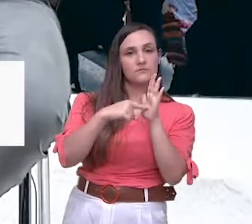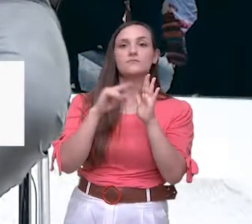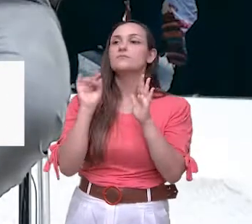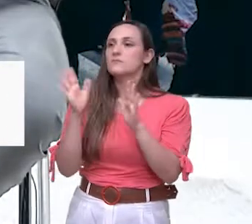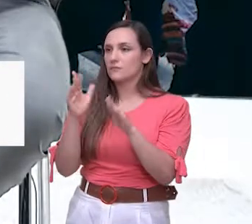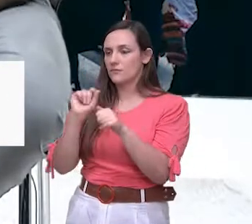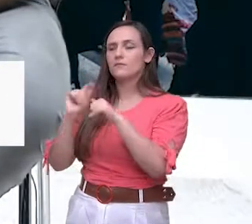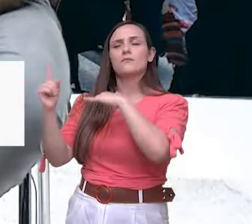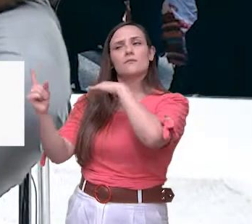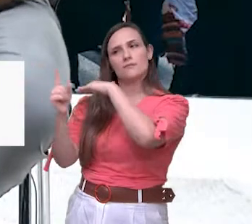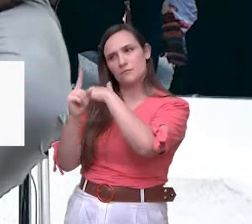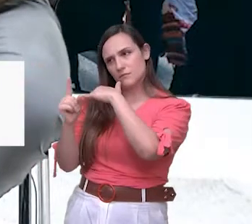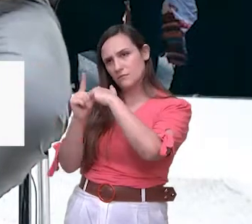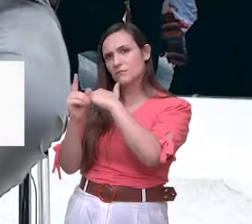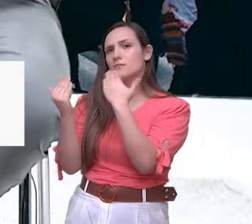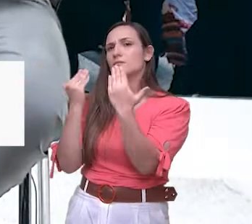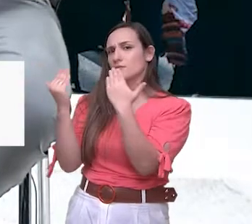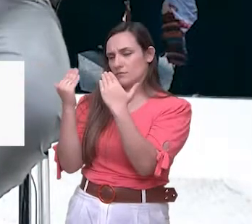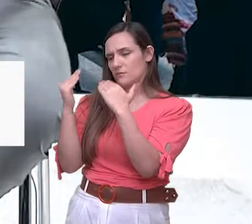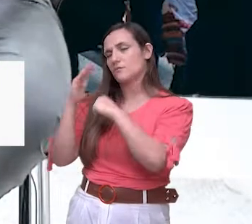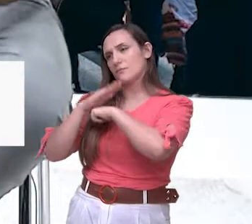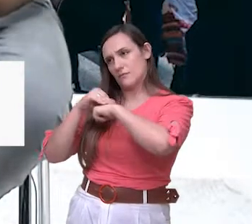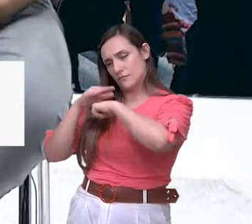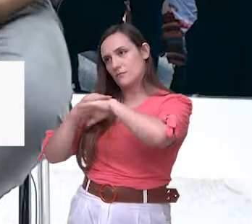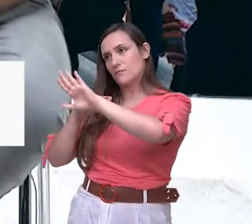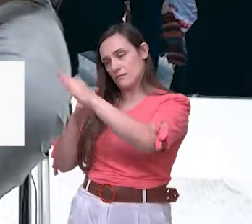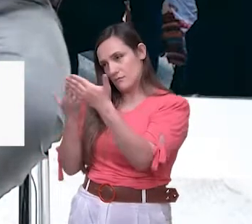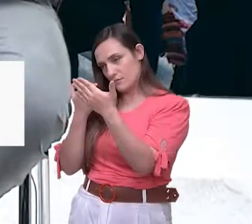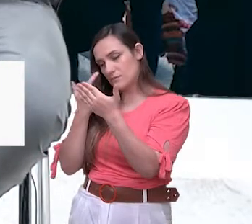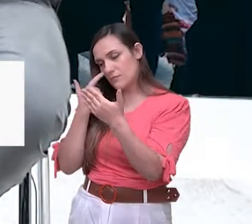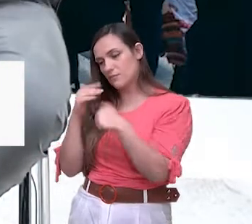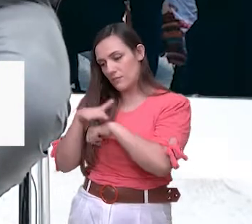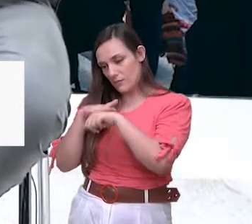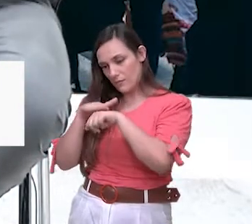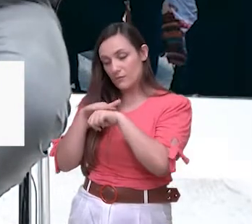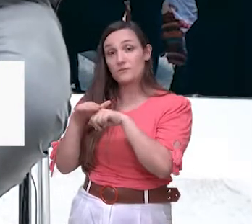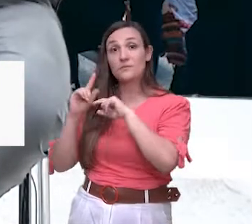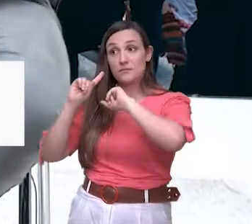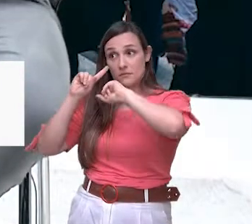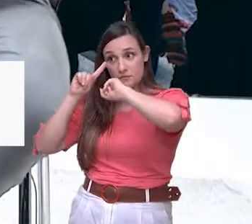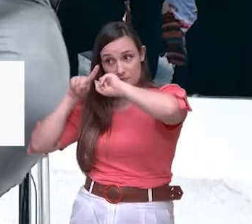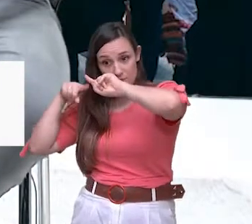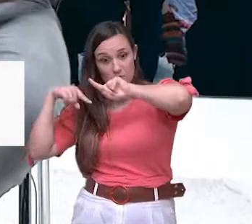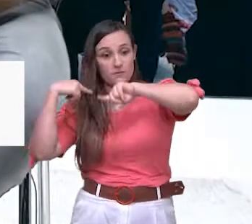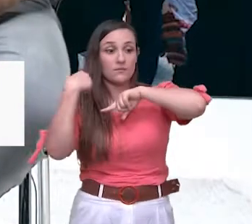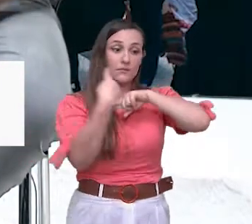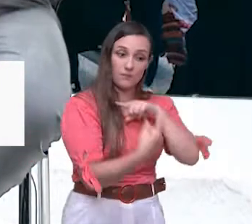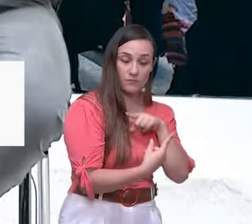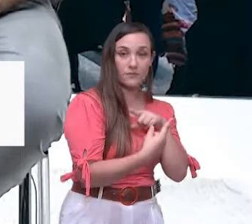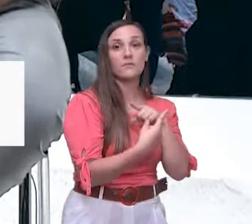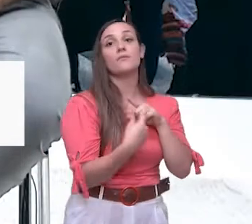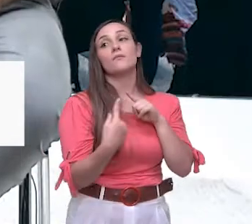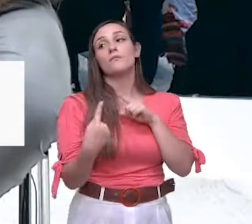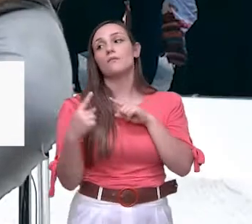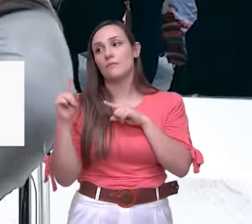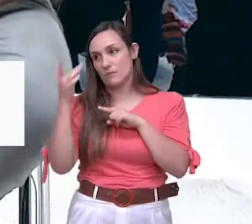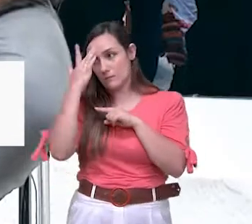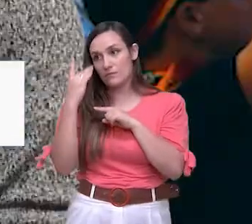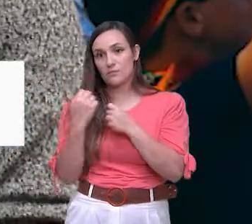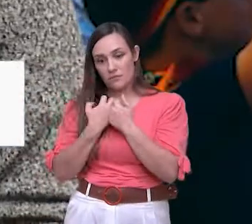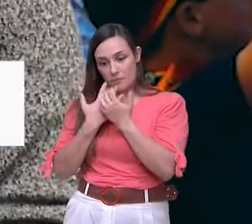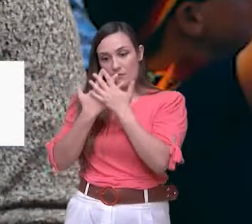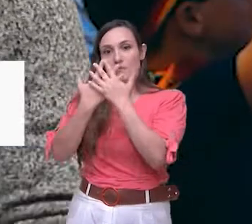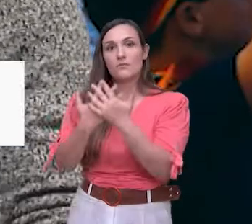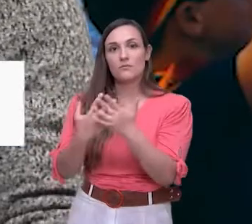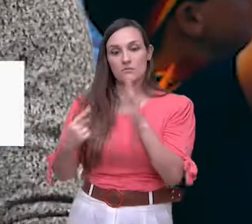técnico tanto acolhimento psicológico a gente faz aquele primeiro acolhimento e a partir deste acolhimento desta